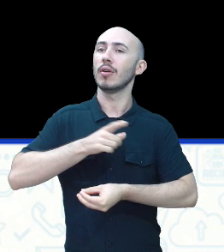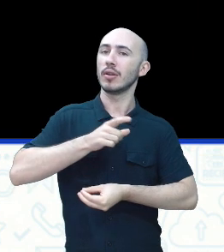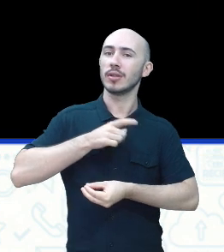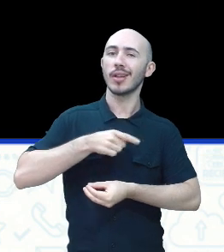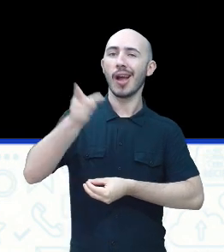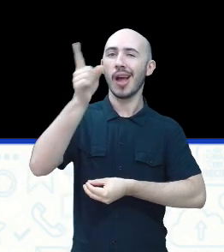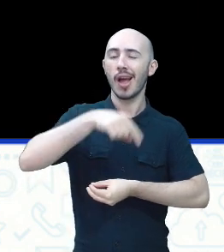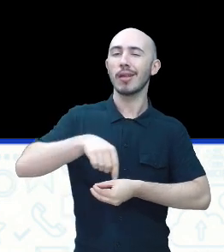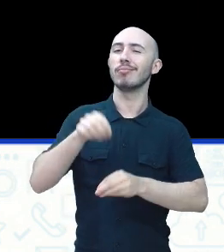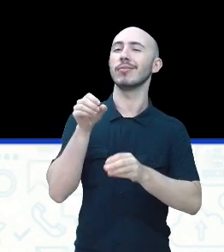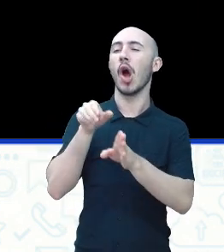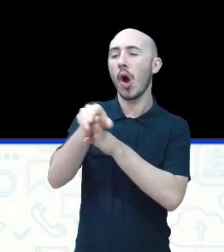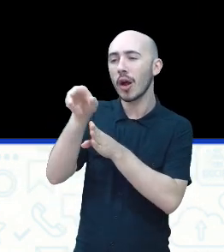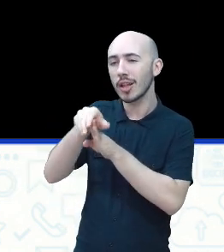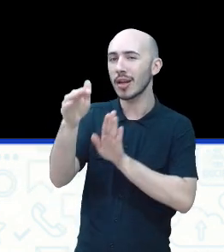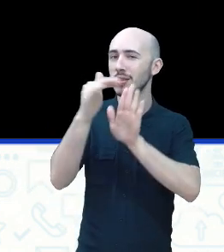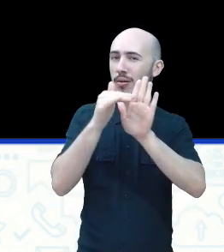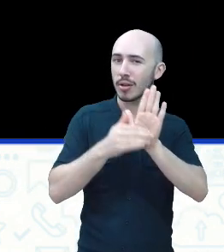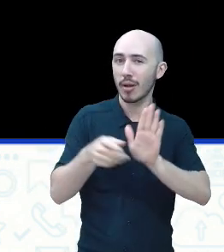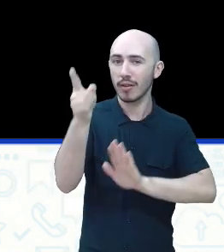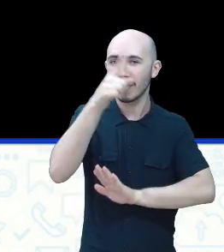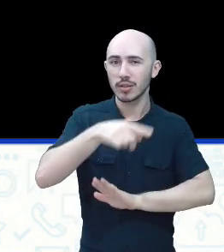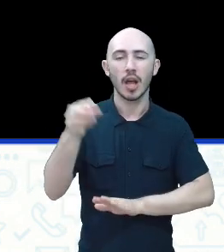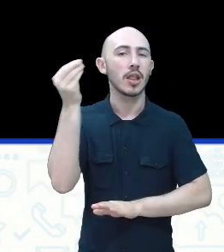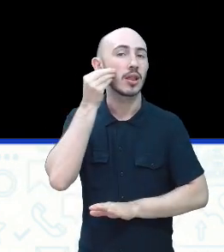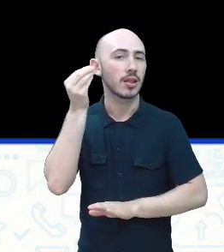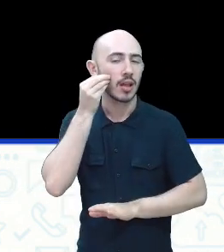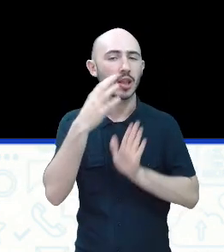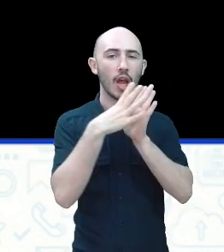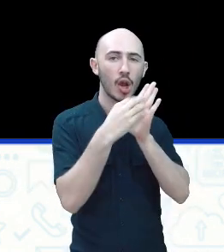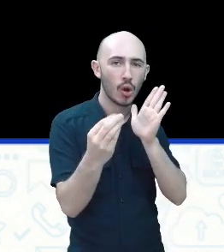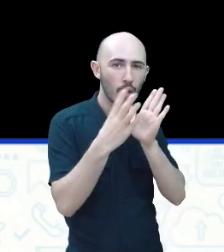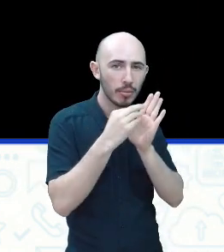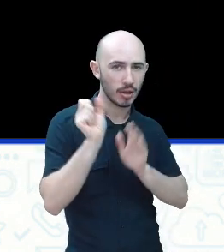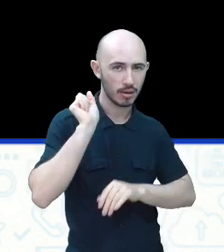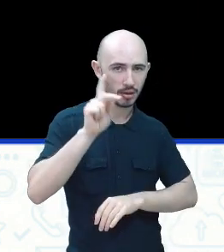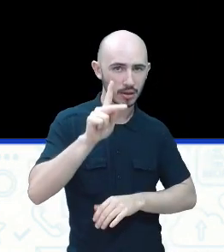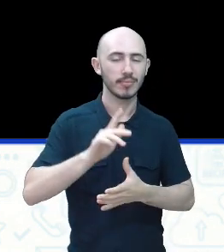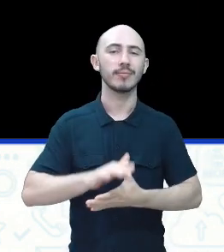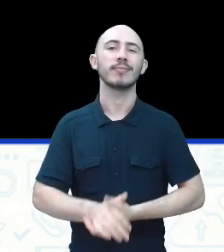para vocês e tentem seguir aí bem direitinho o que a professora